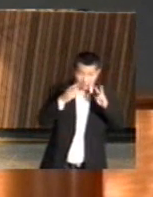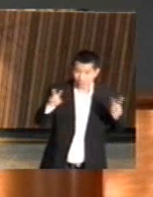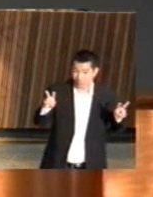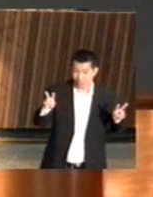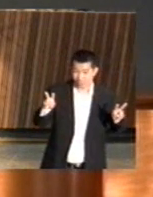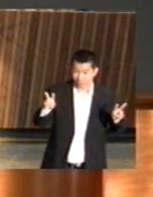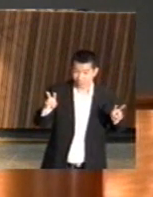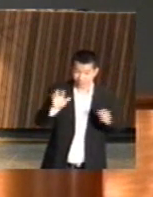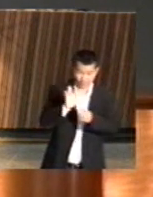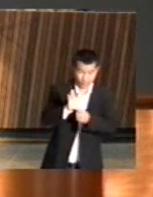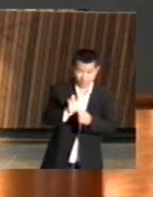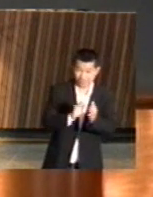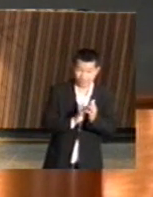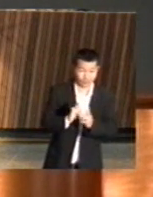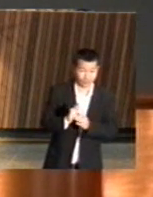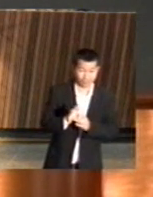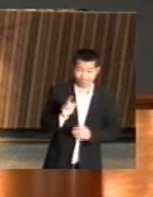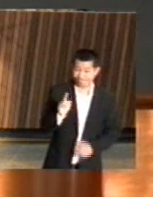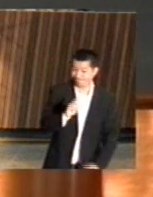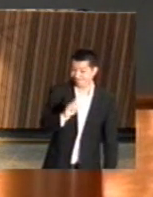mesmo.